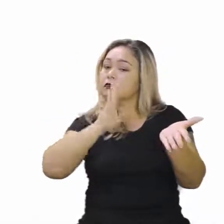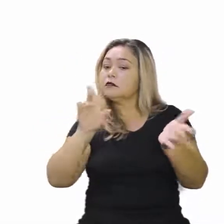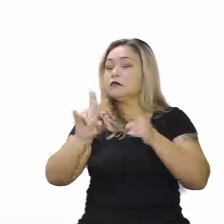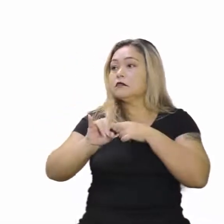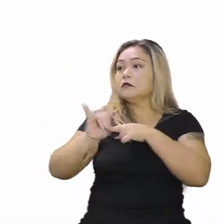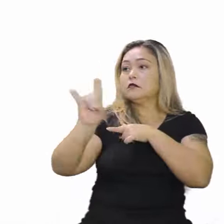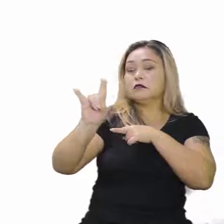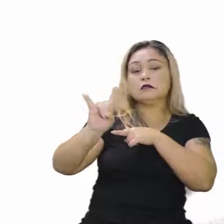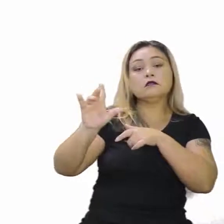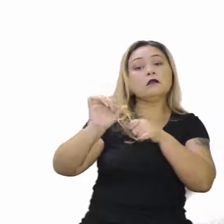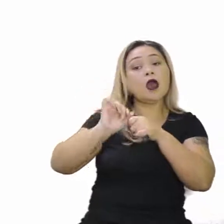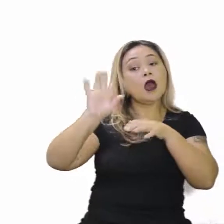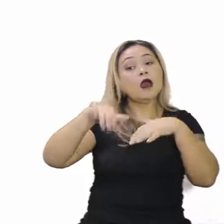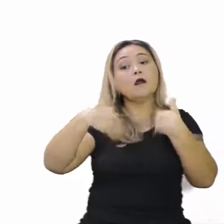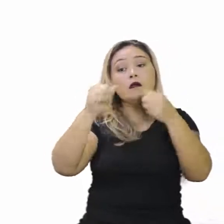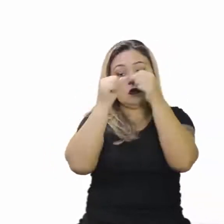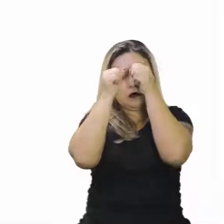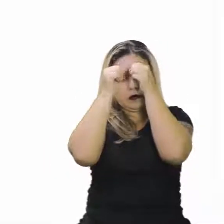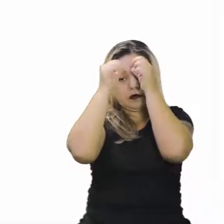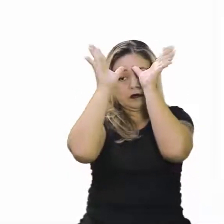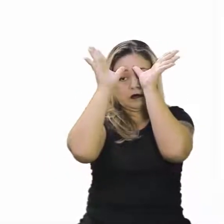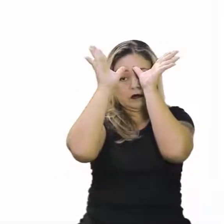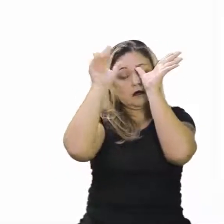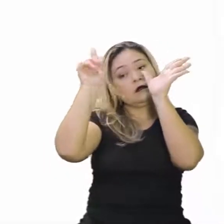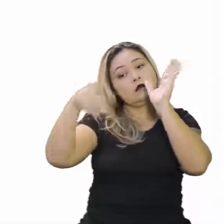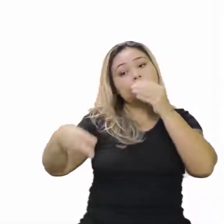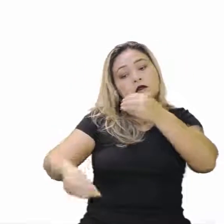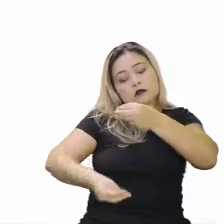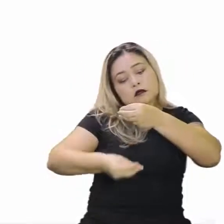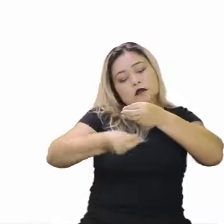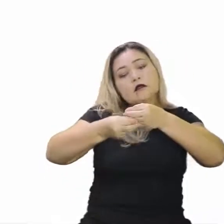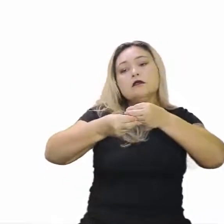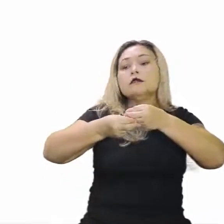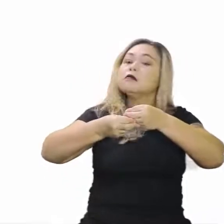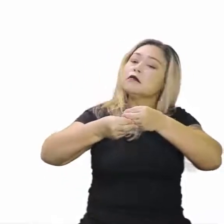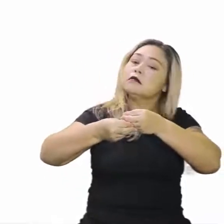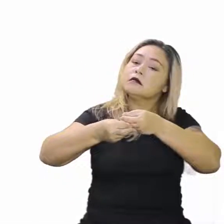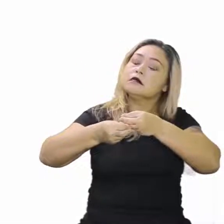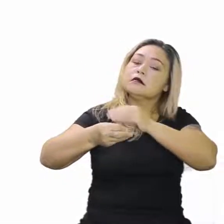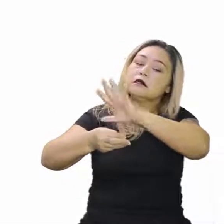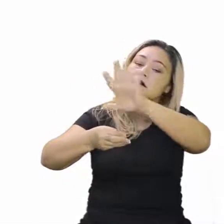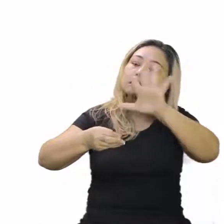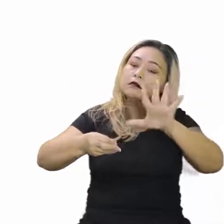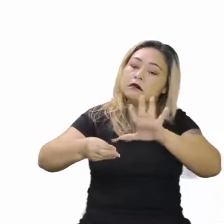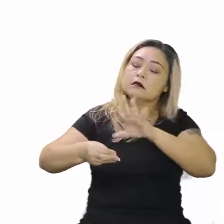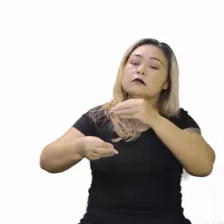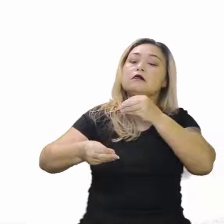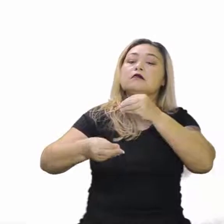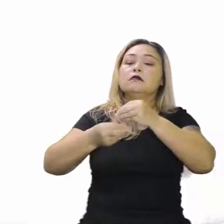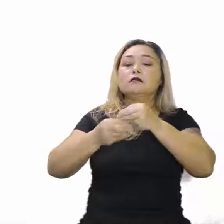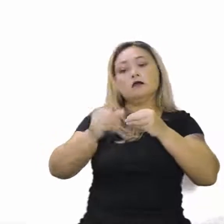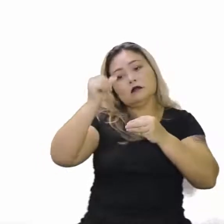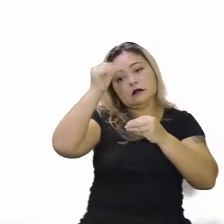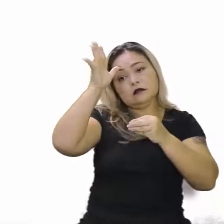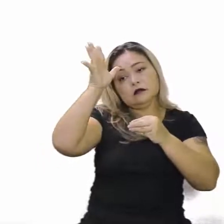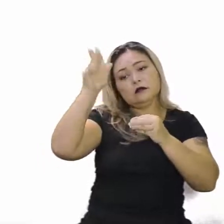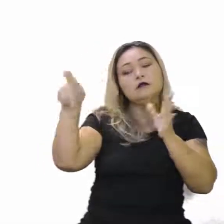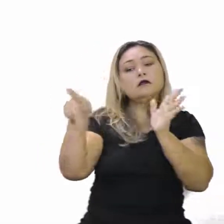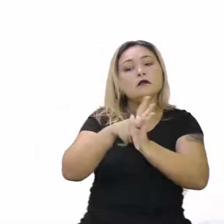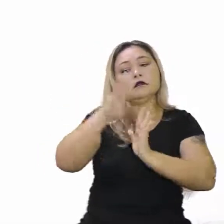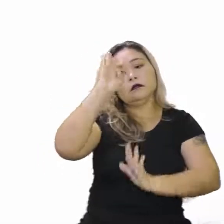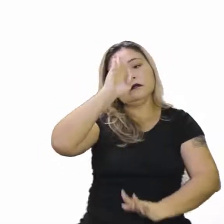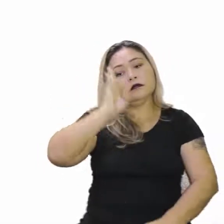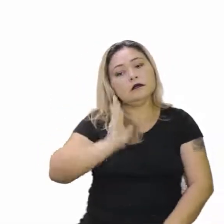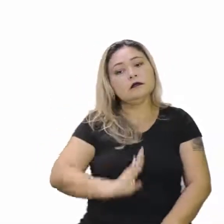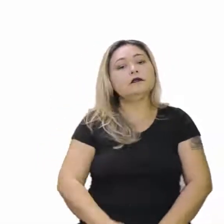Bolívia. E por isso que o Acre é brasileiro. Olha o tamanho do território do Acre. E